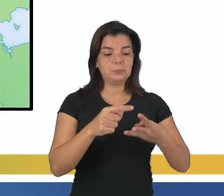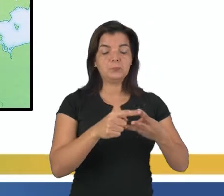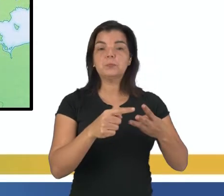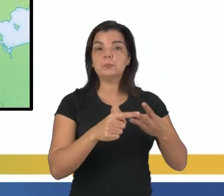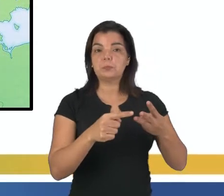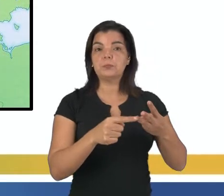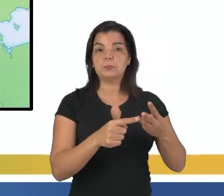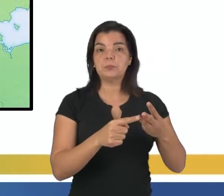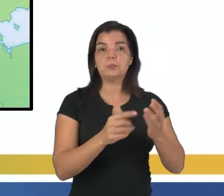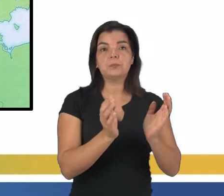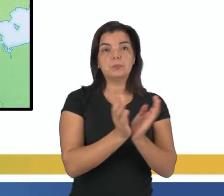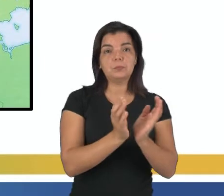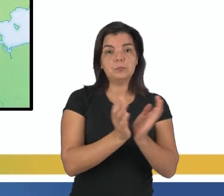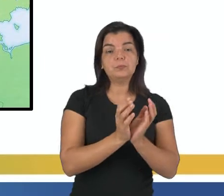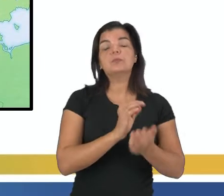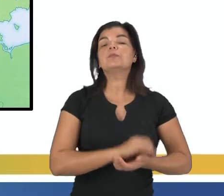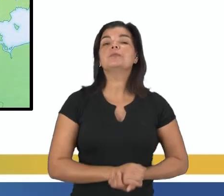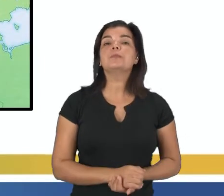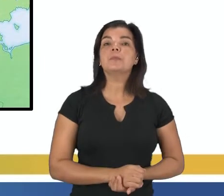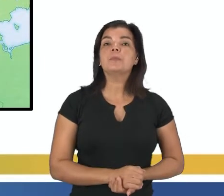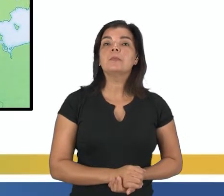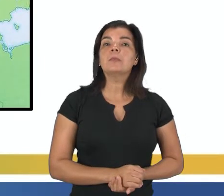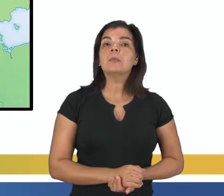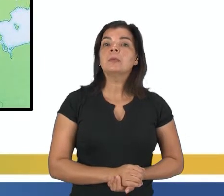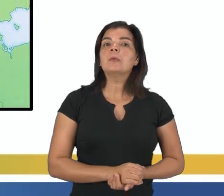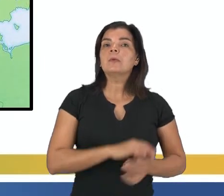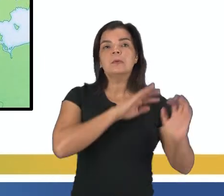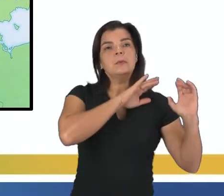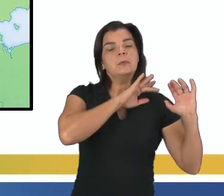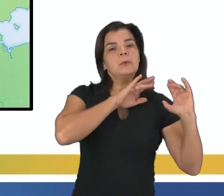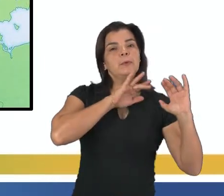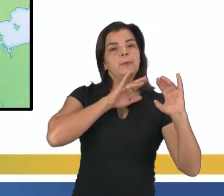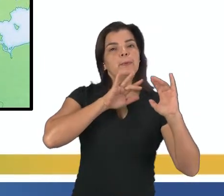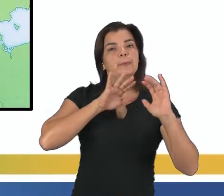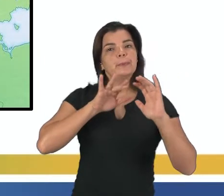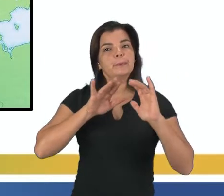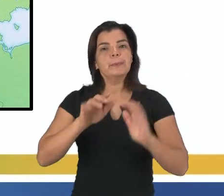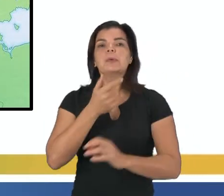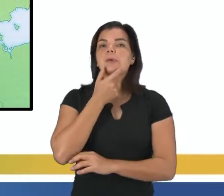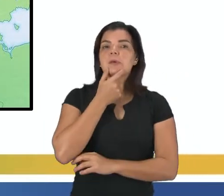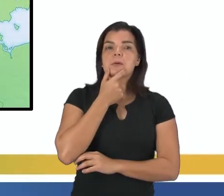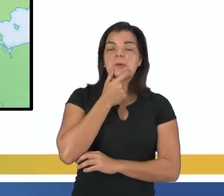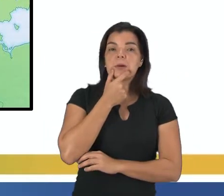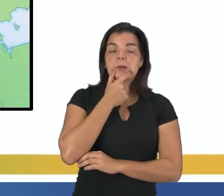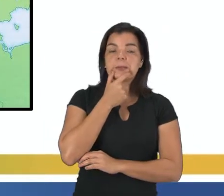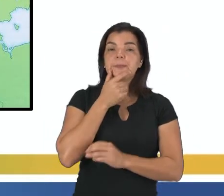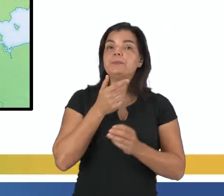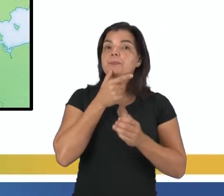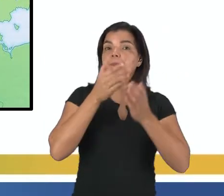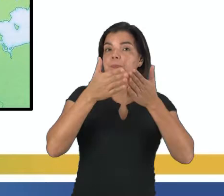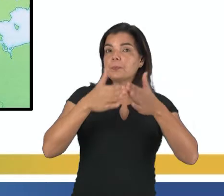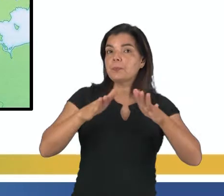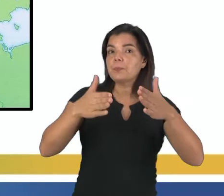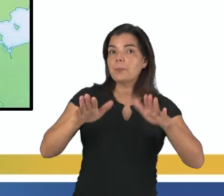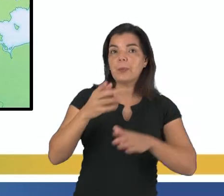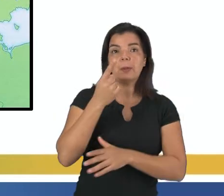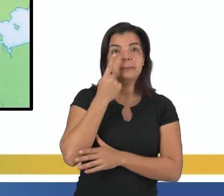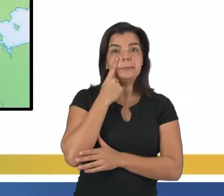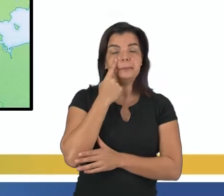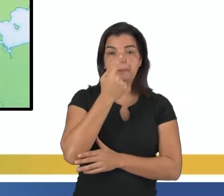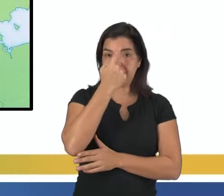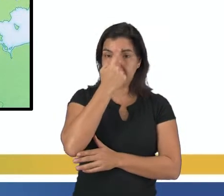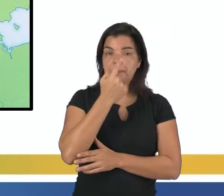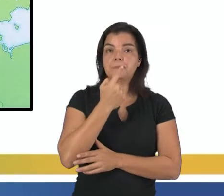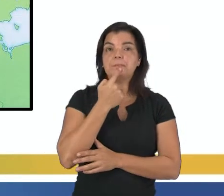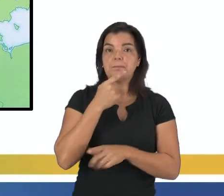essas três tribos que eram os anglo-saxões eu juntos eles invadiram a grã-bretanha né atravessar o mar o como vocês observam